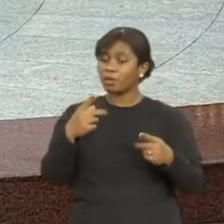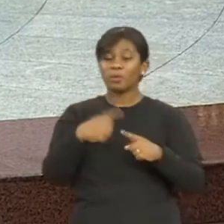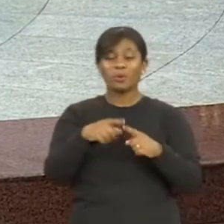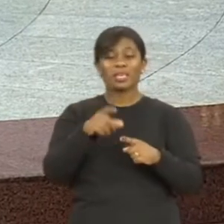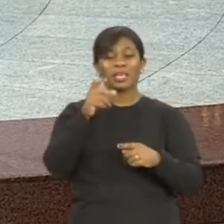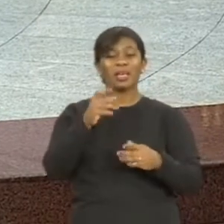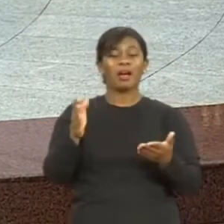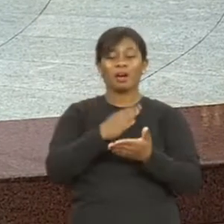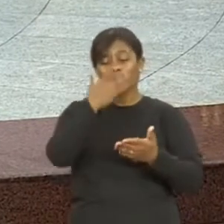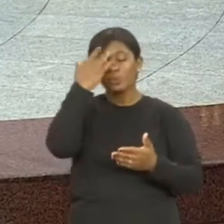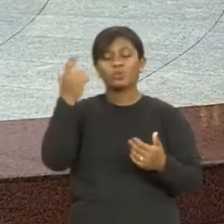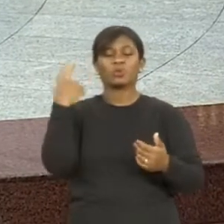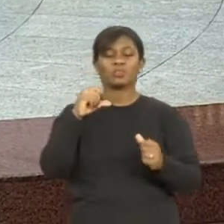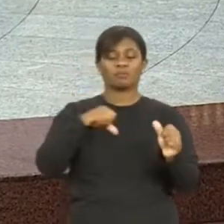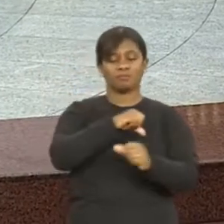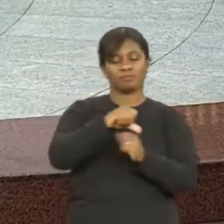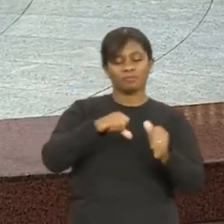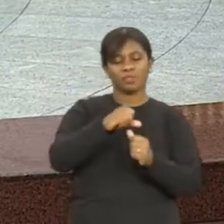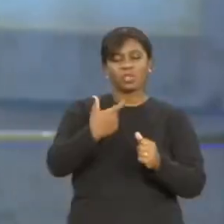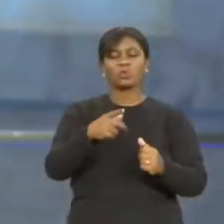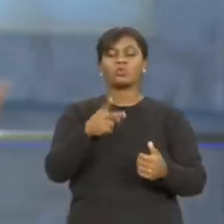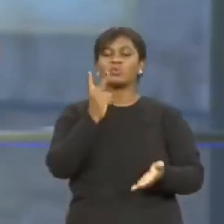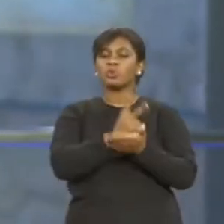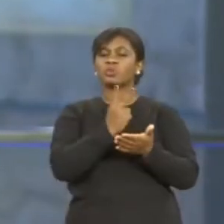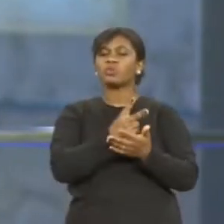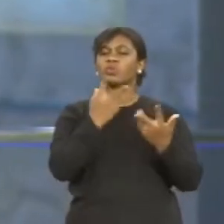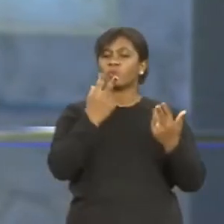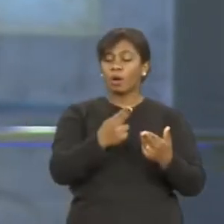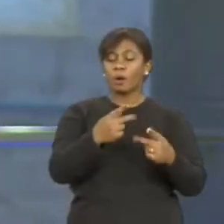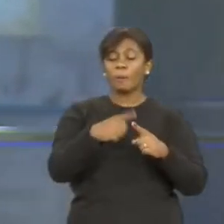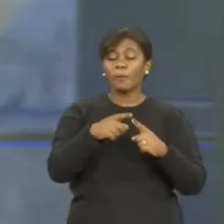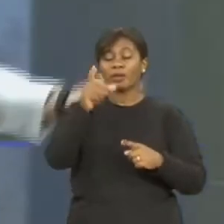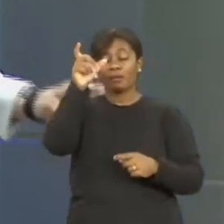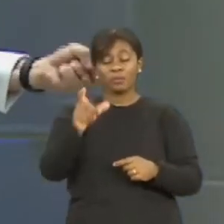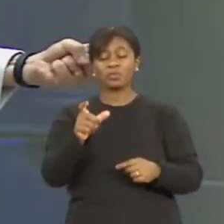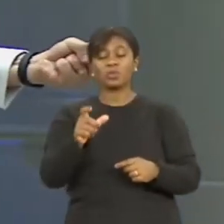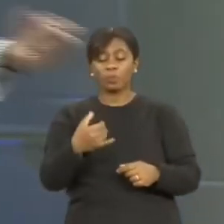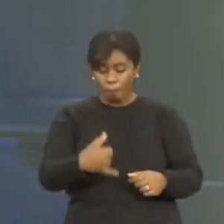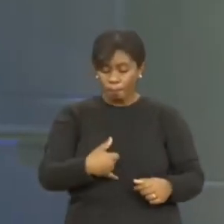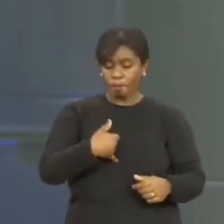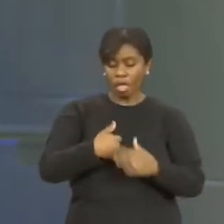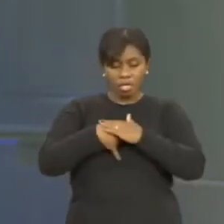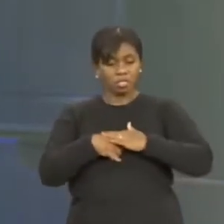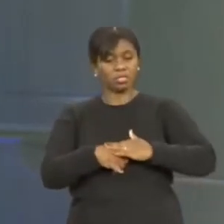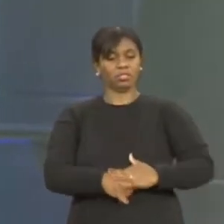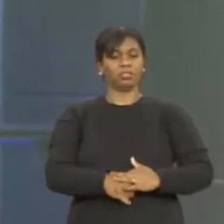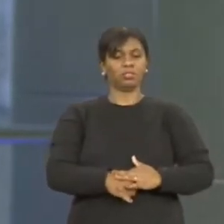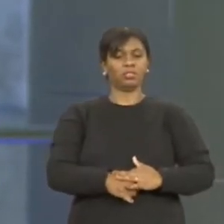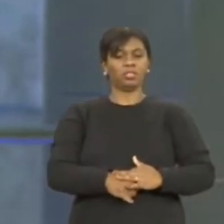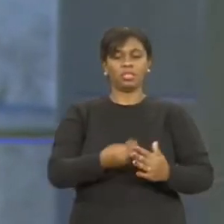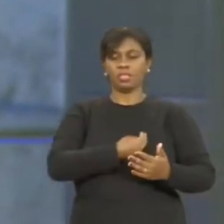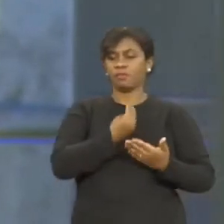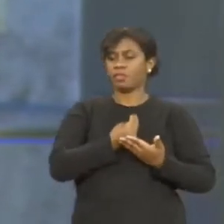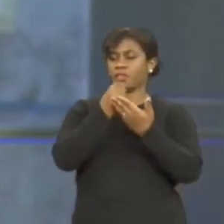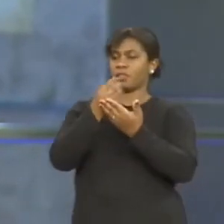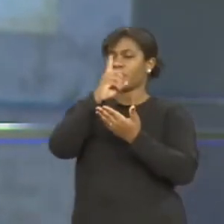se esvaziam dos seus achismos, do seu orgulho, e se entrega a Deus 100%, e Deus transforma a vida